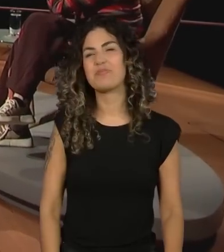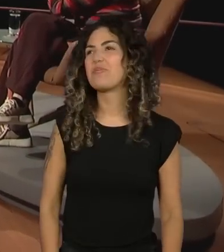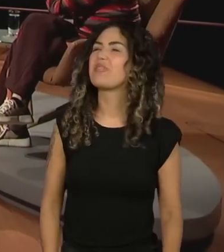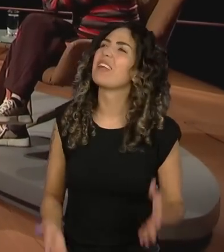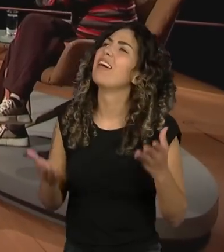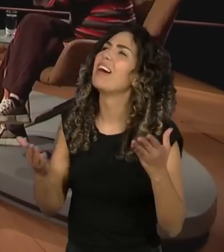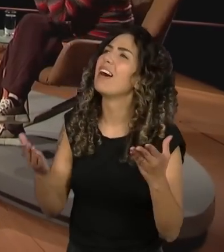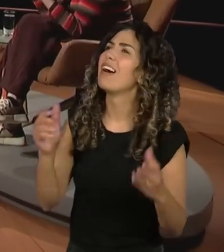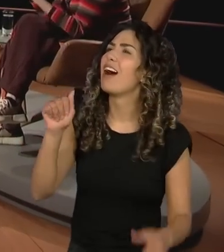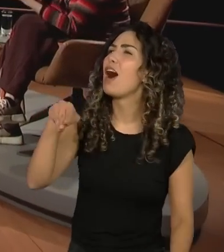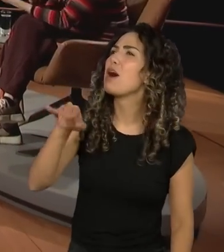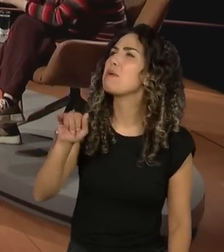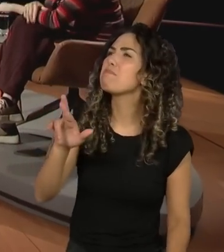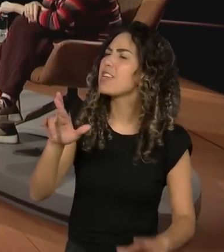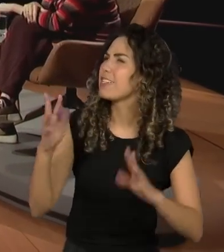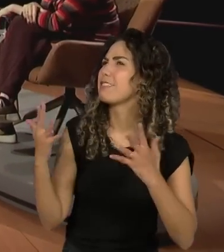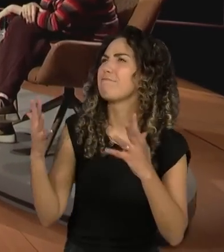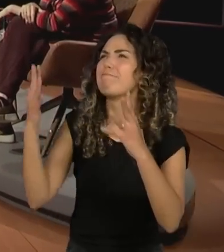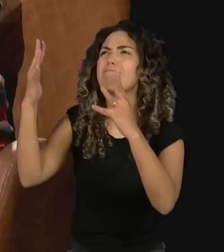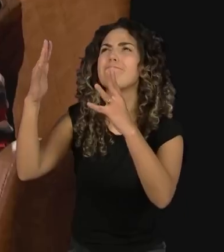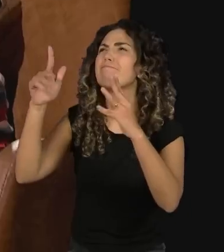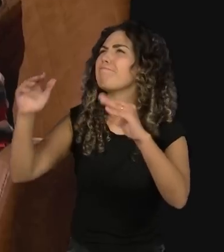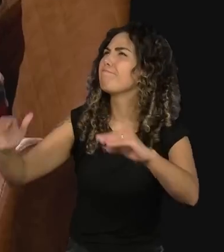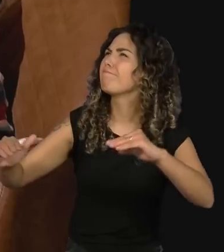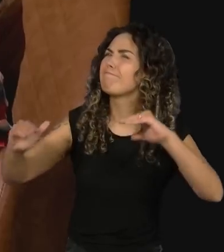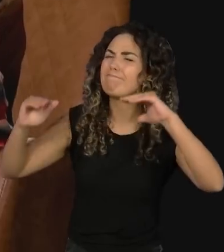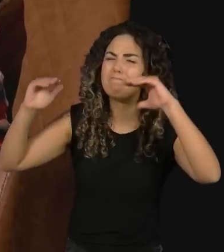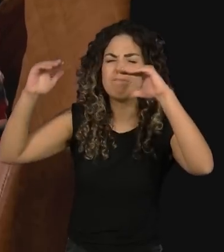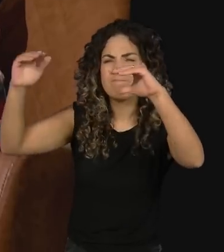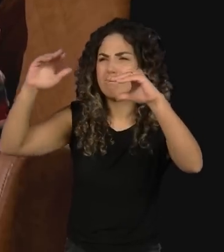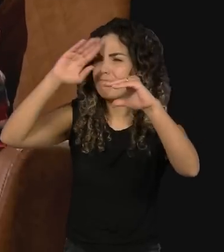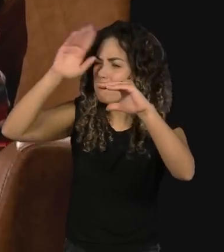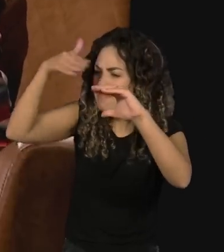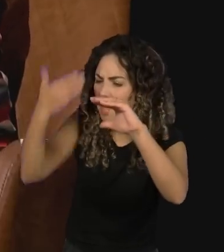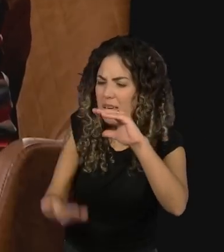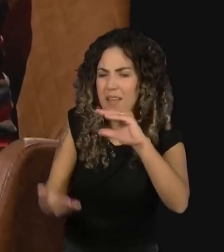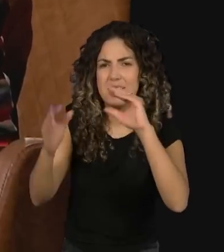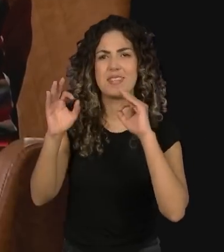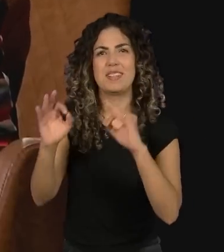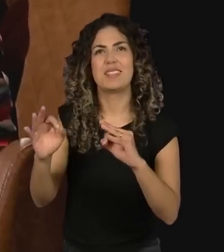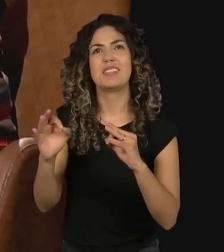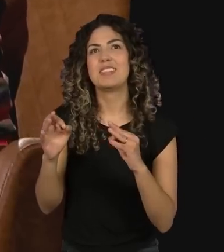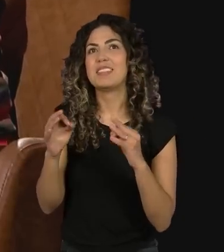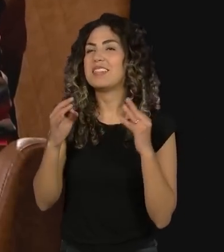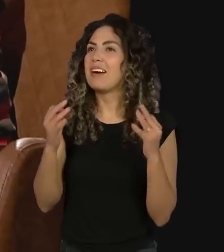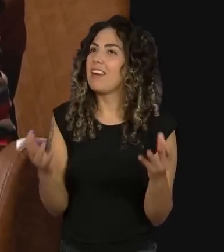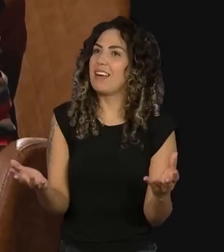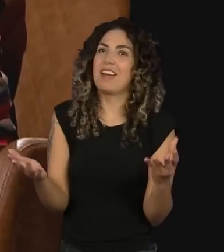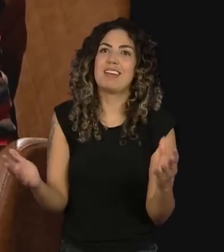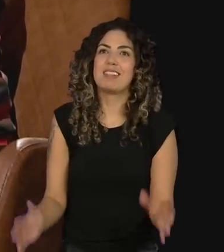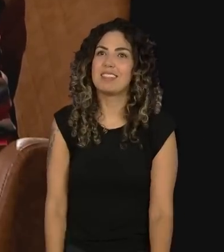Salve, Amir, mestre dos mestres. Ai.